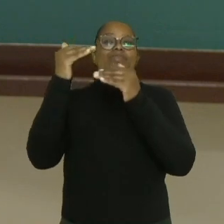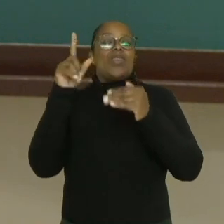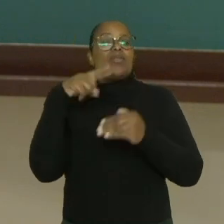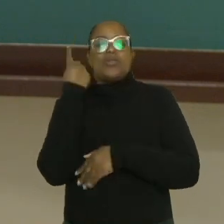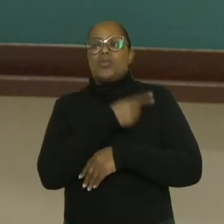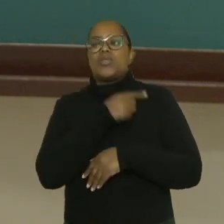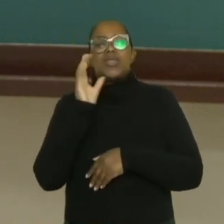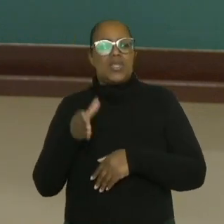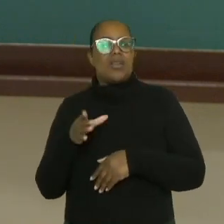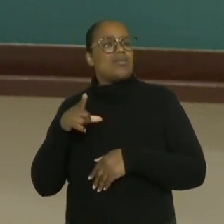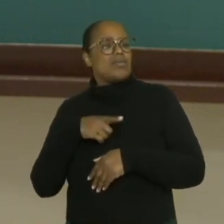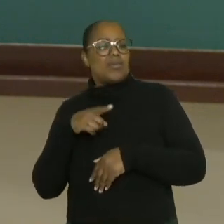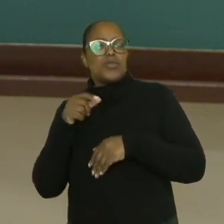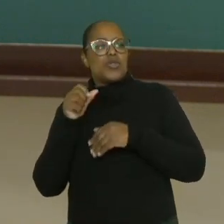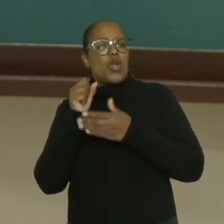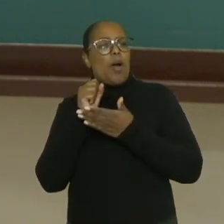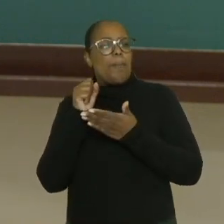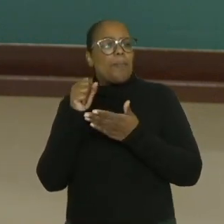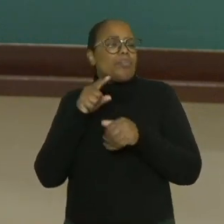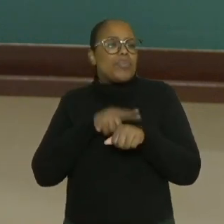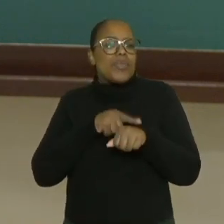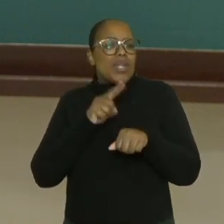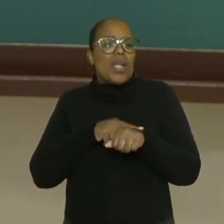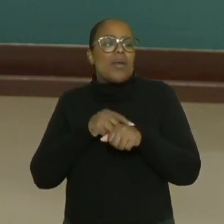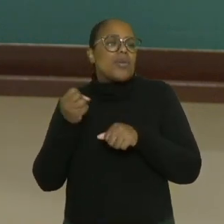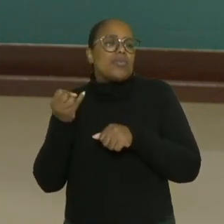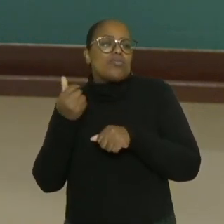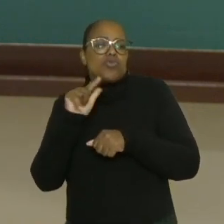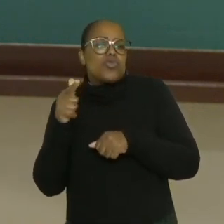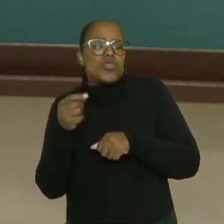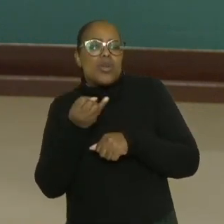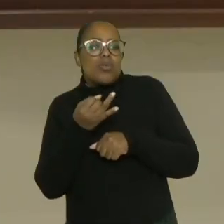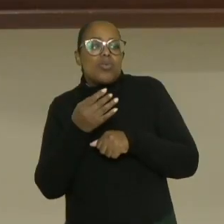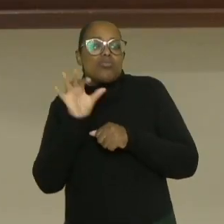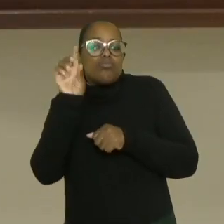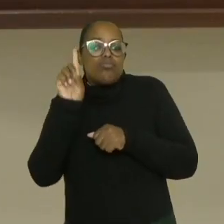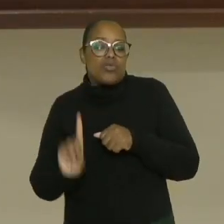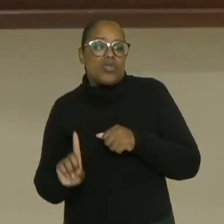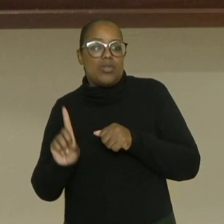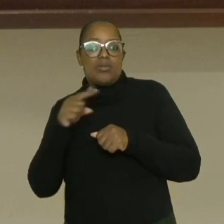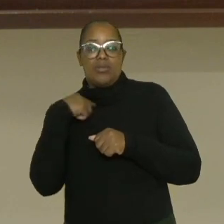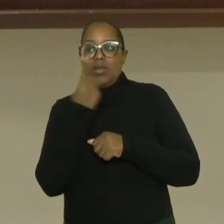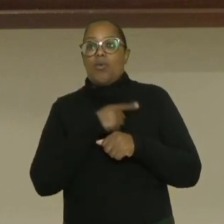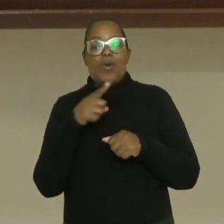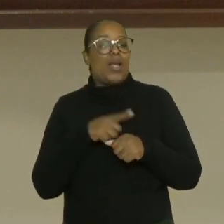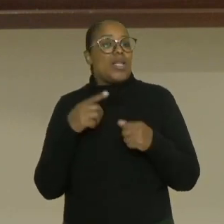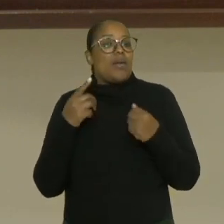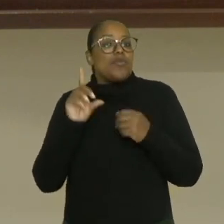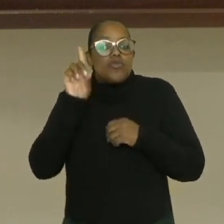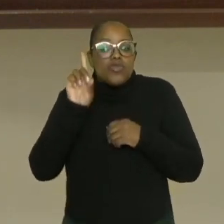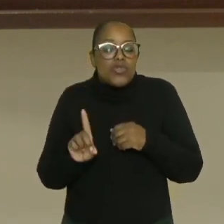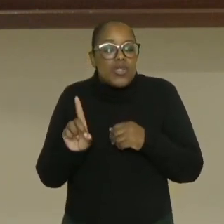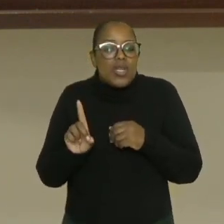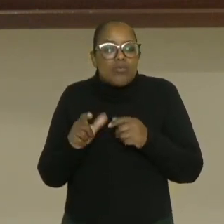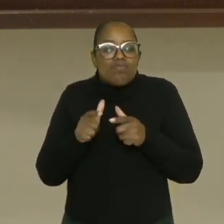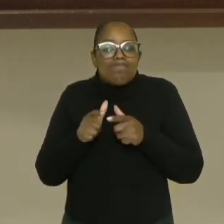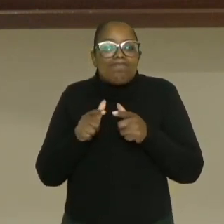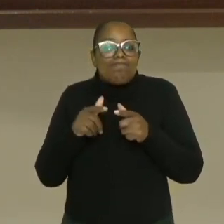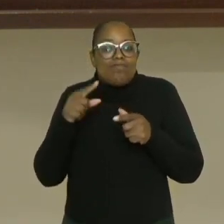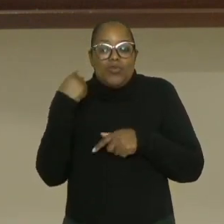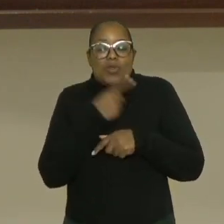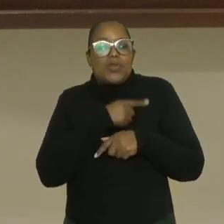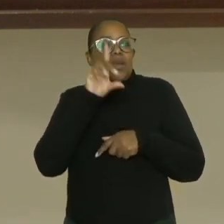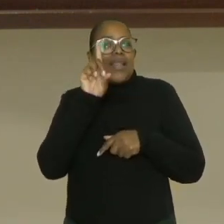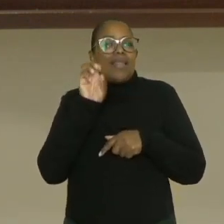avançamos, tivemos momentos em que não tínhamos algum direito, né? E agora temos vários surgindo. Então, estamos numa democracia